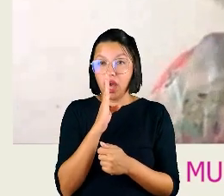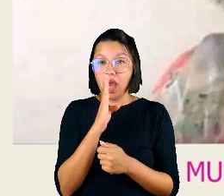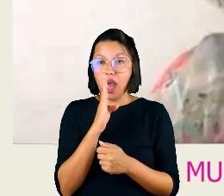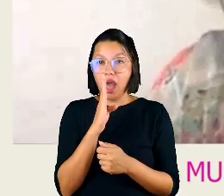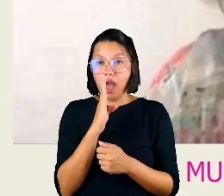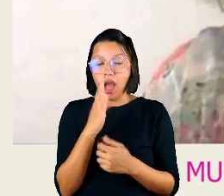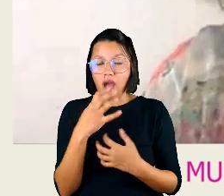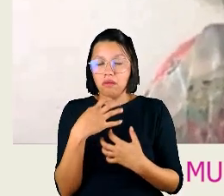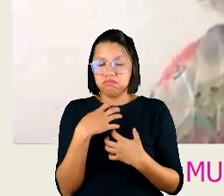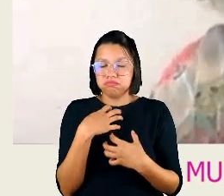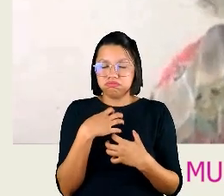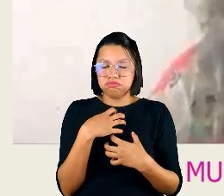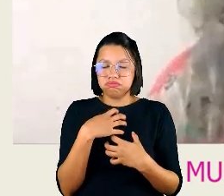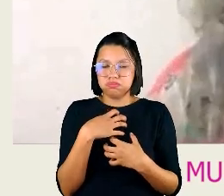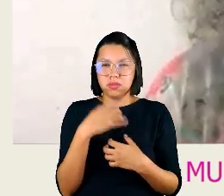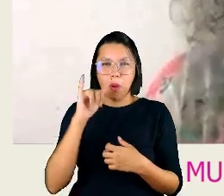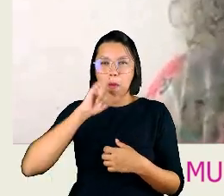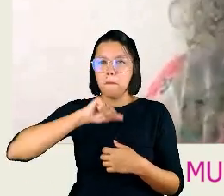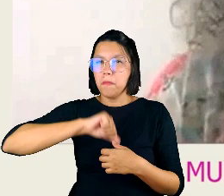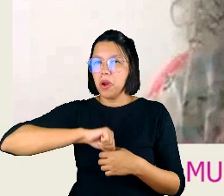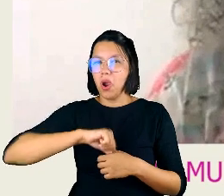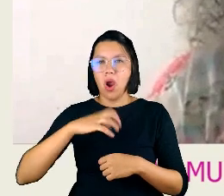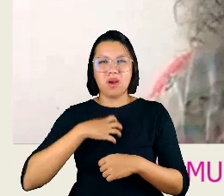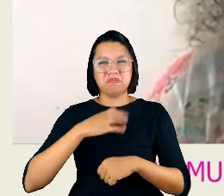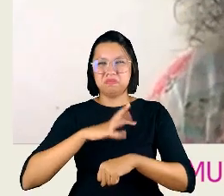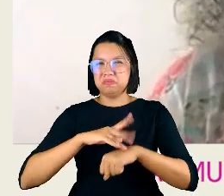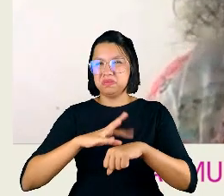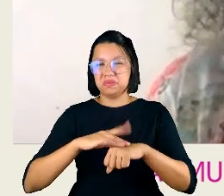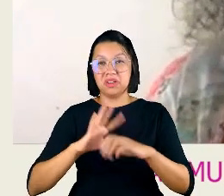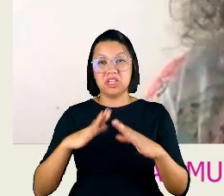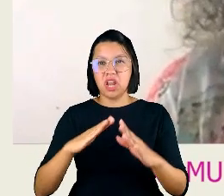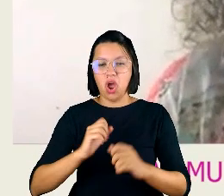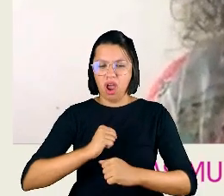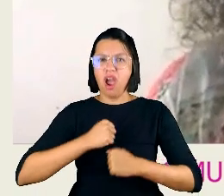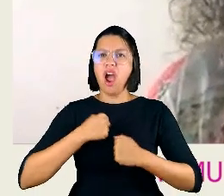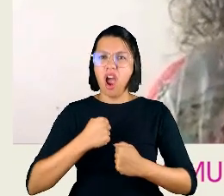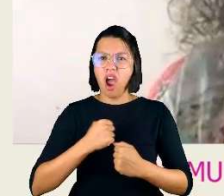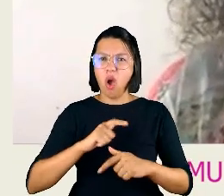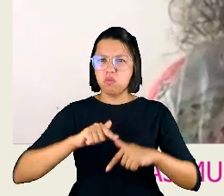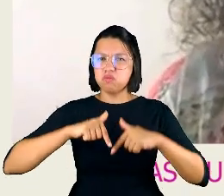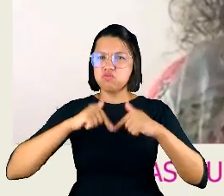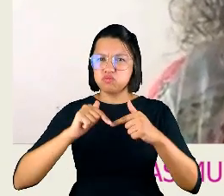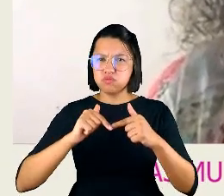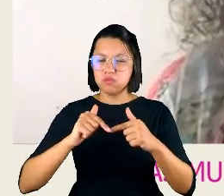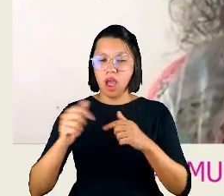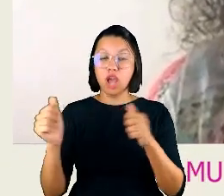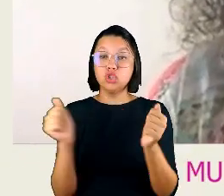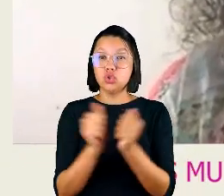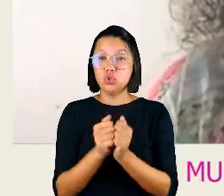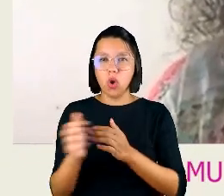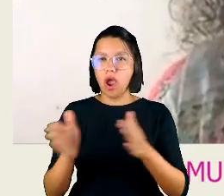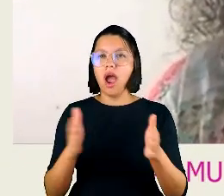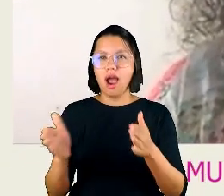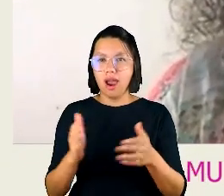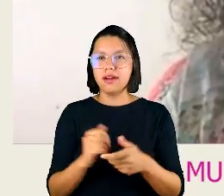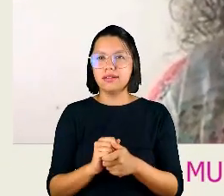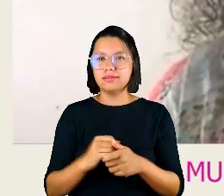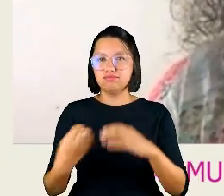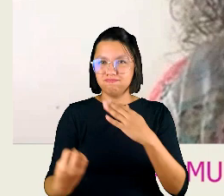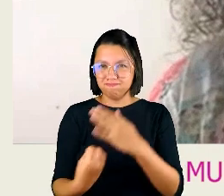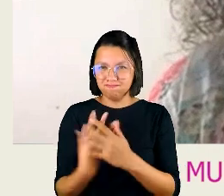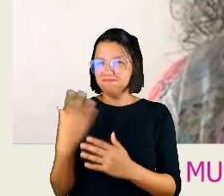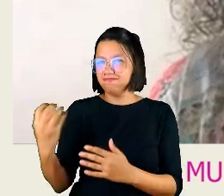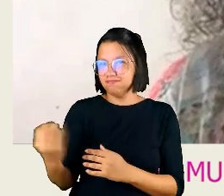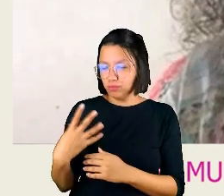estar ativas, lutar, estarmos juntos nesses espaços e nos reinventar. Essa é